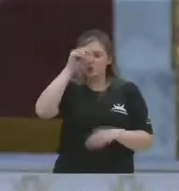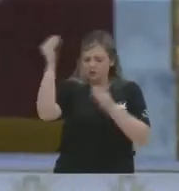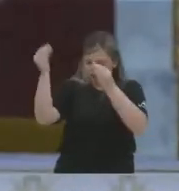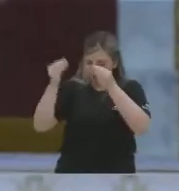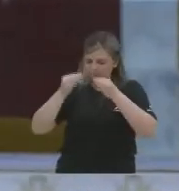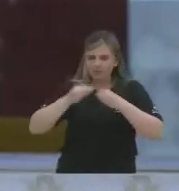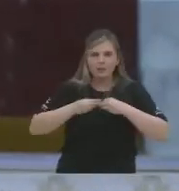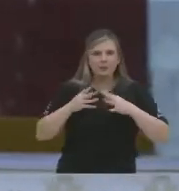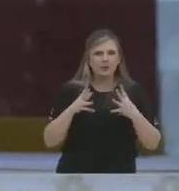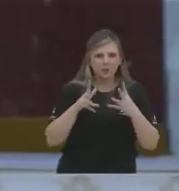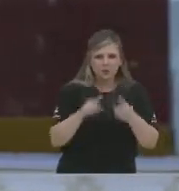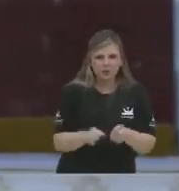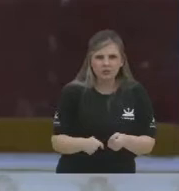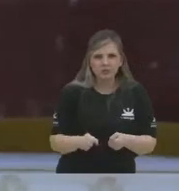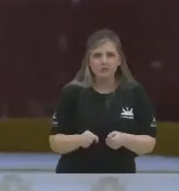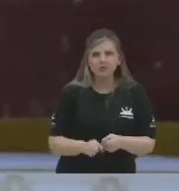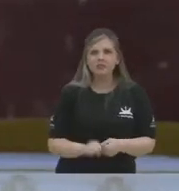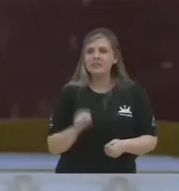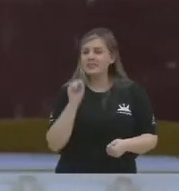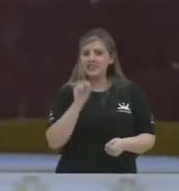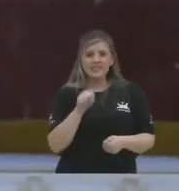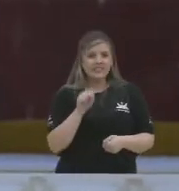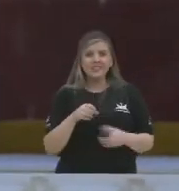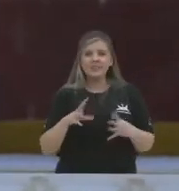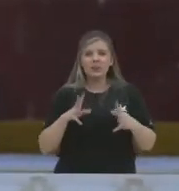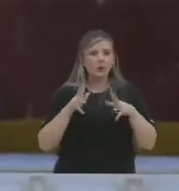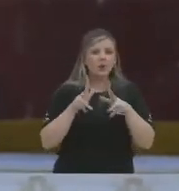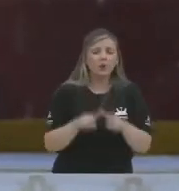A todos, tem que ser para todos, senão